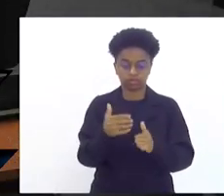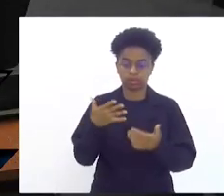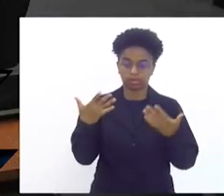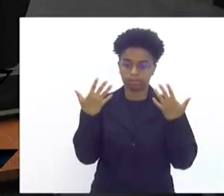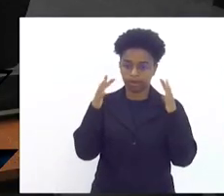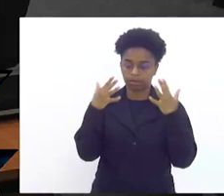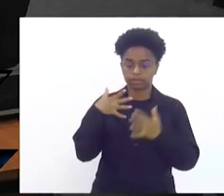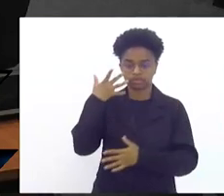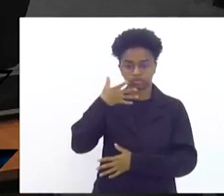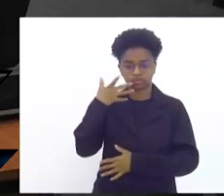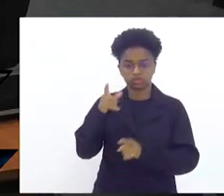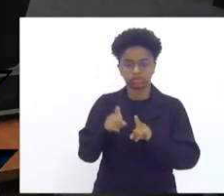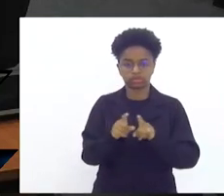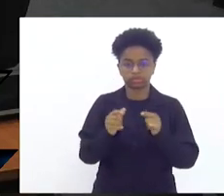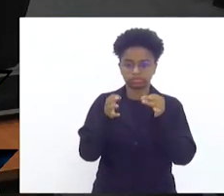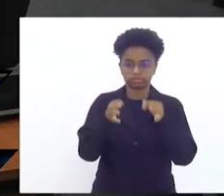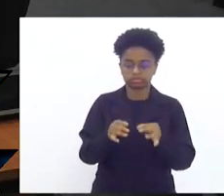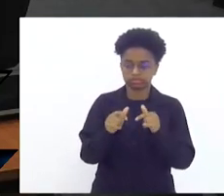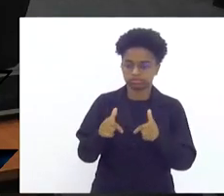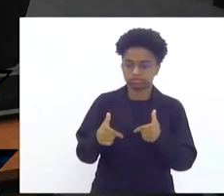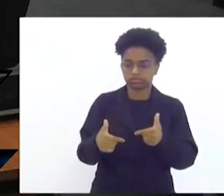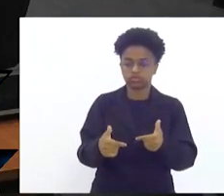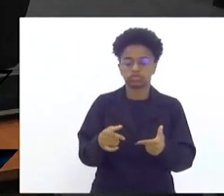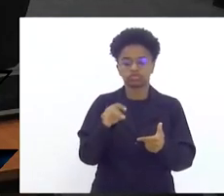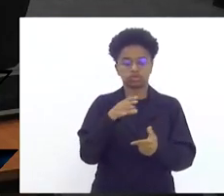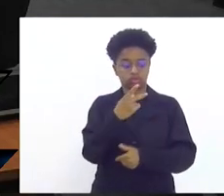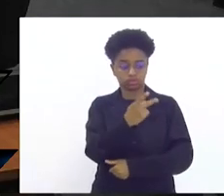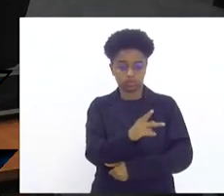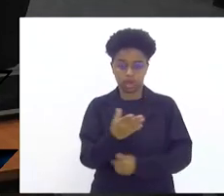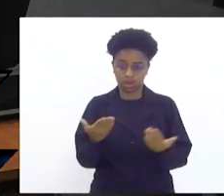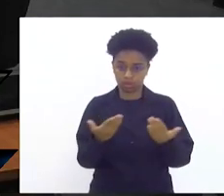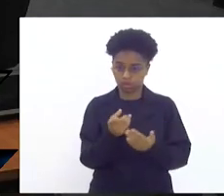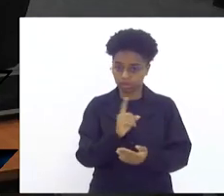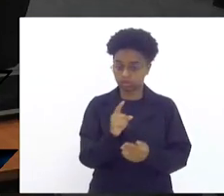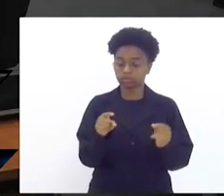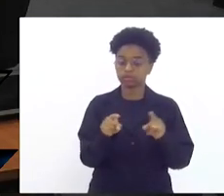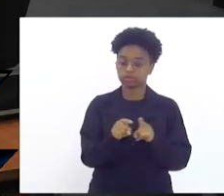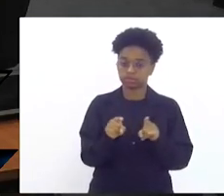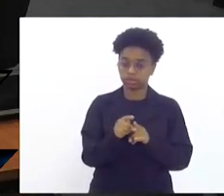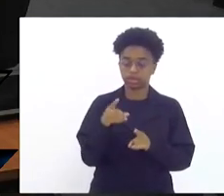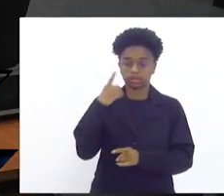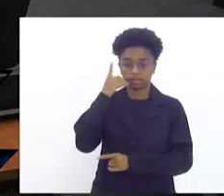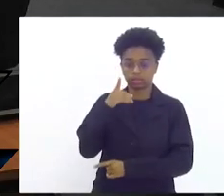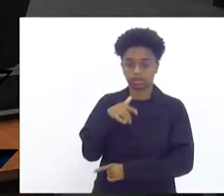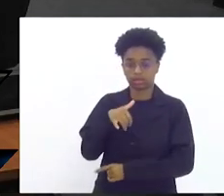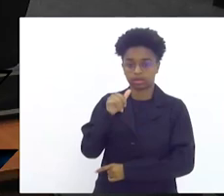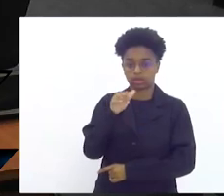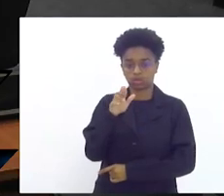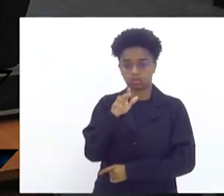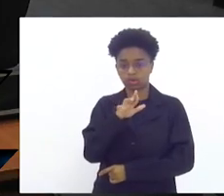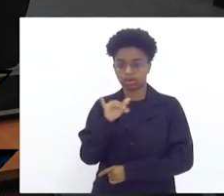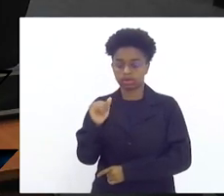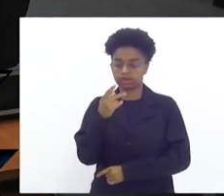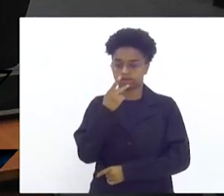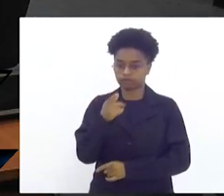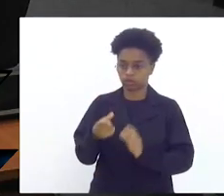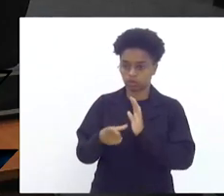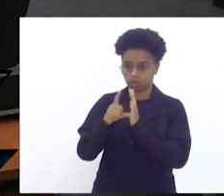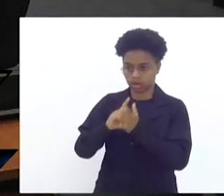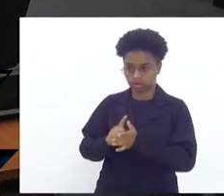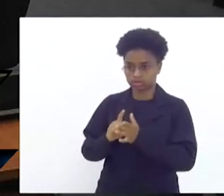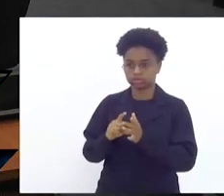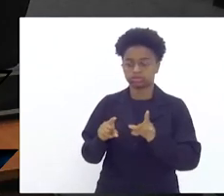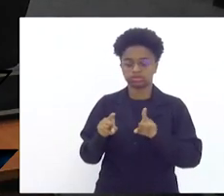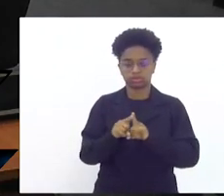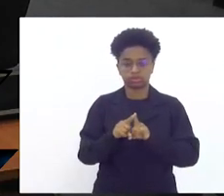discurso e pela coerência com as colocações não só que vossa excelência fez agora Como que o que o deputado Yuri também se manifestou anteriormente na